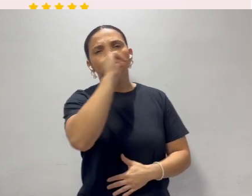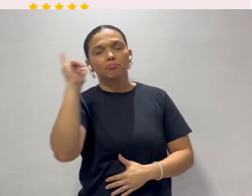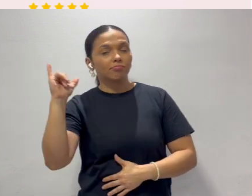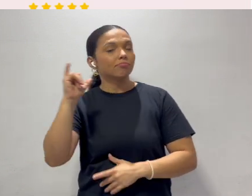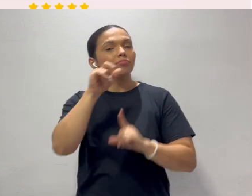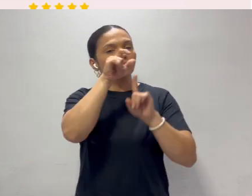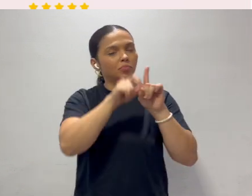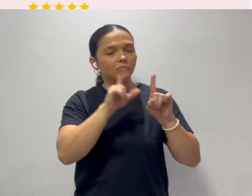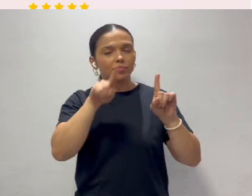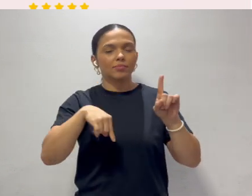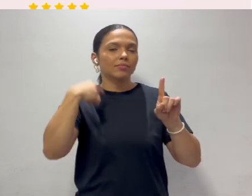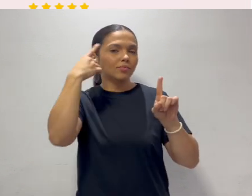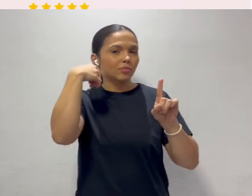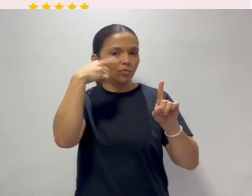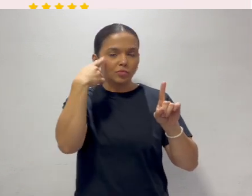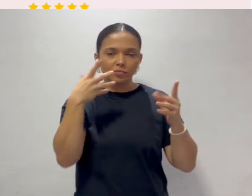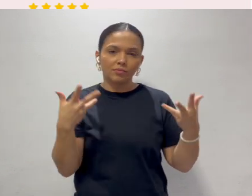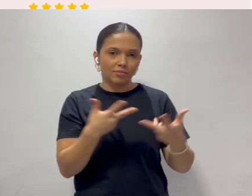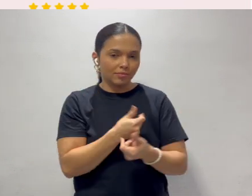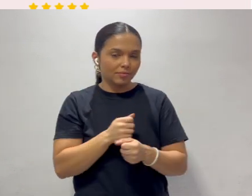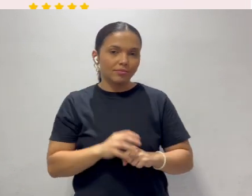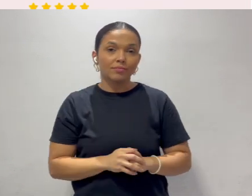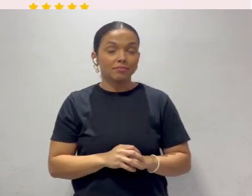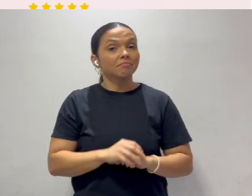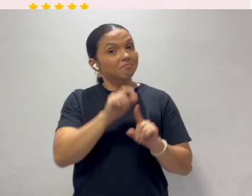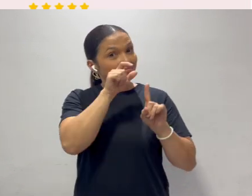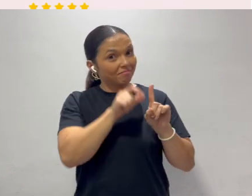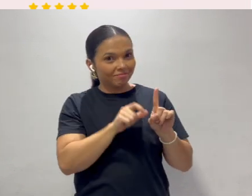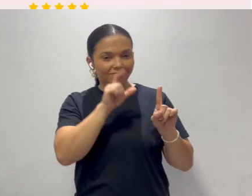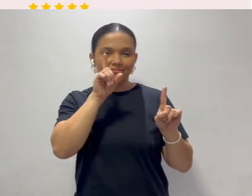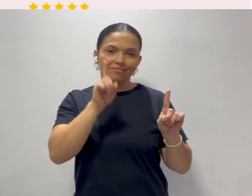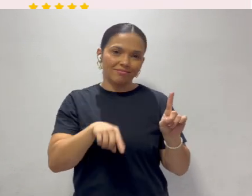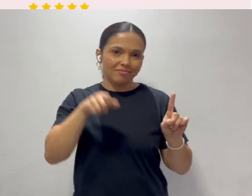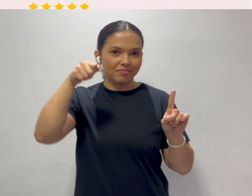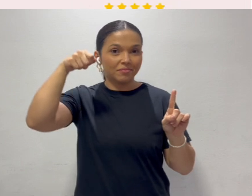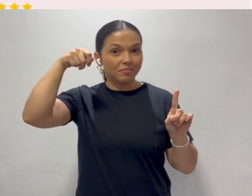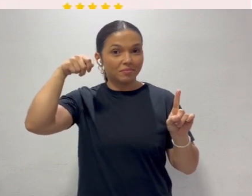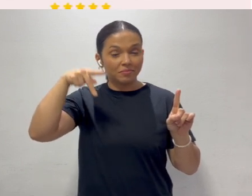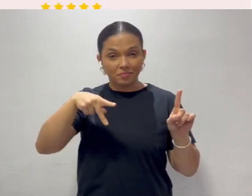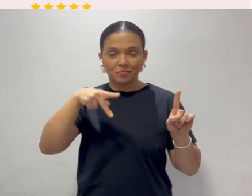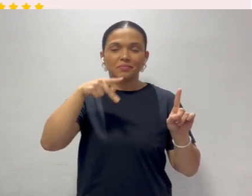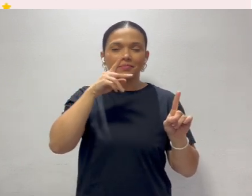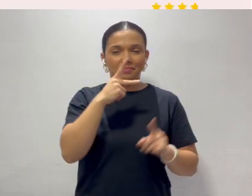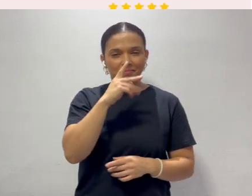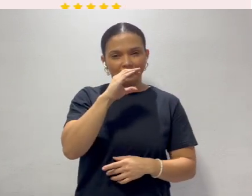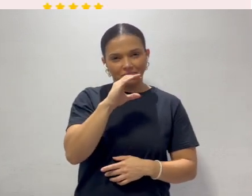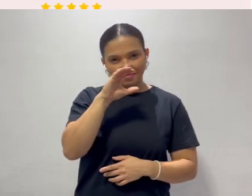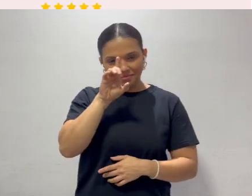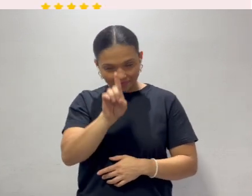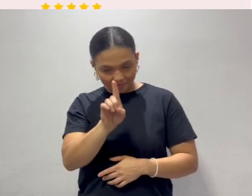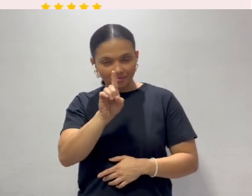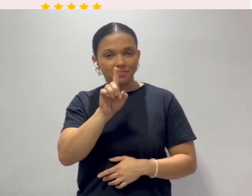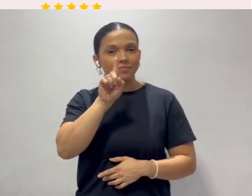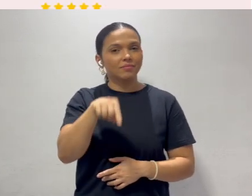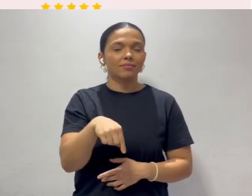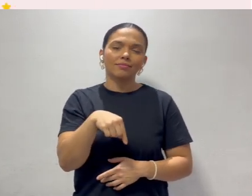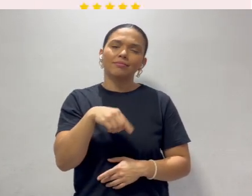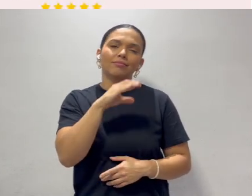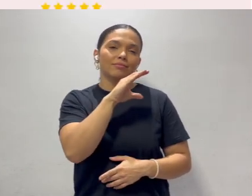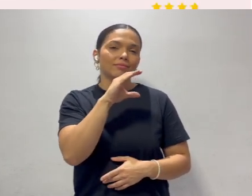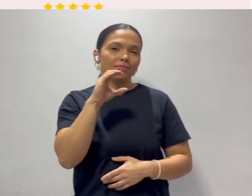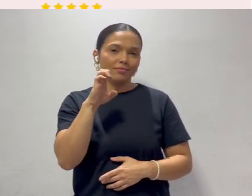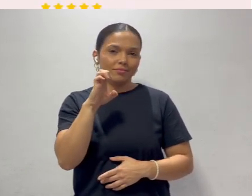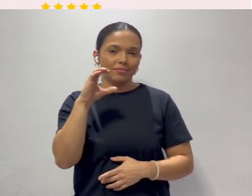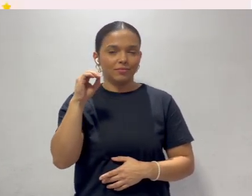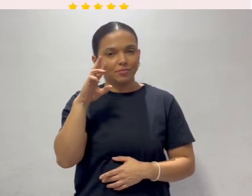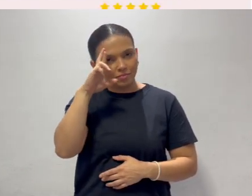doutora Suzane é uma grande advogada. A doutora Suzane não está nem como advogada, ela está como CEO da Aposenta PCD, ela está como parceira